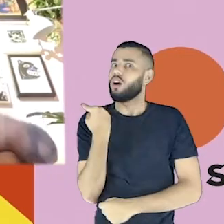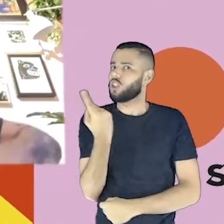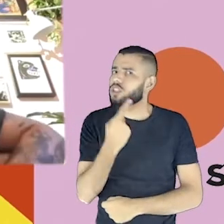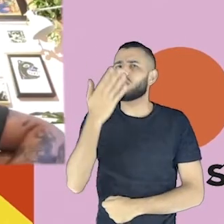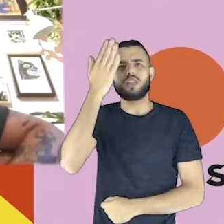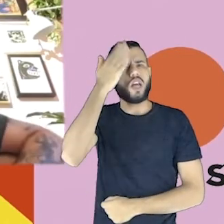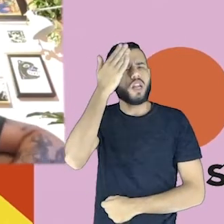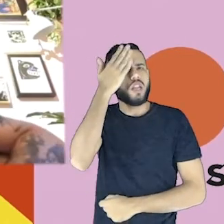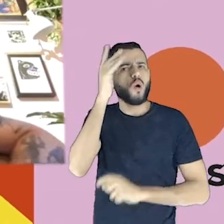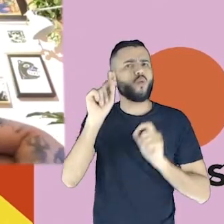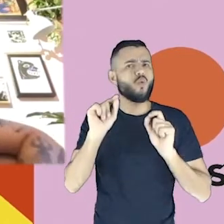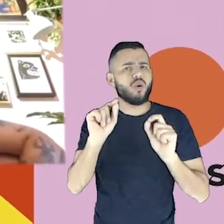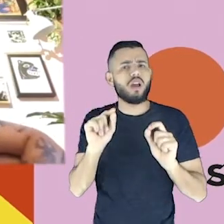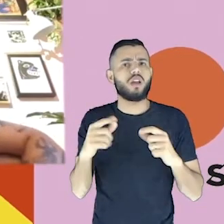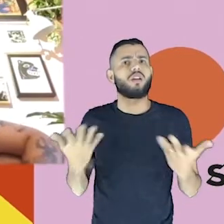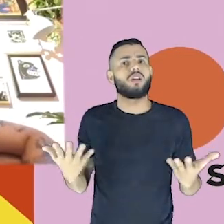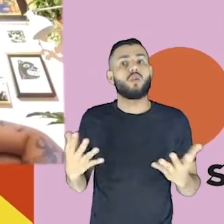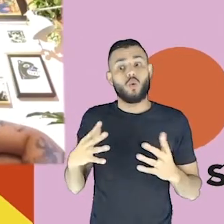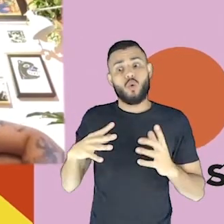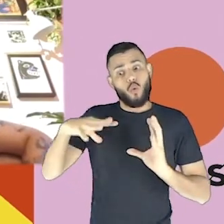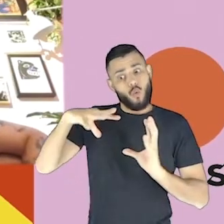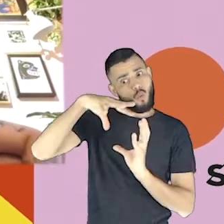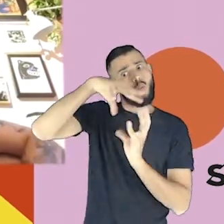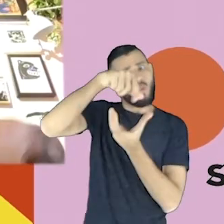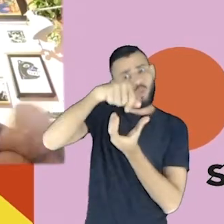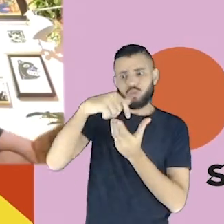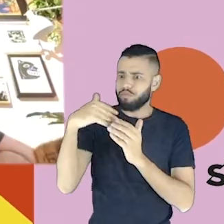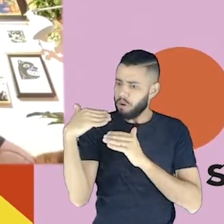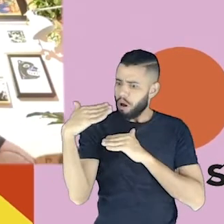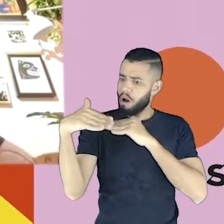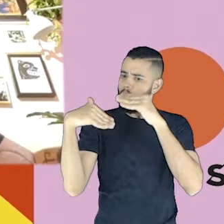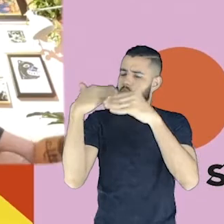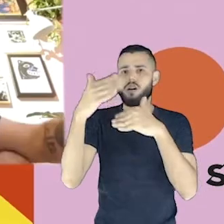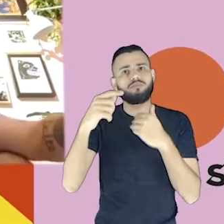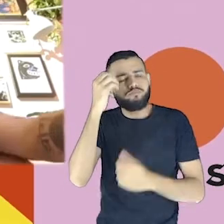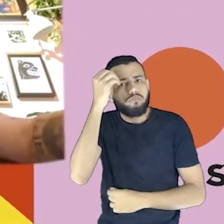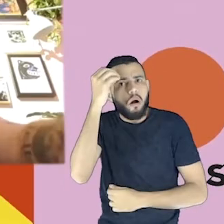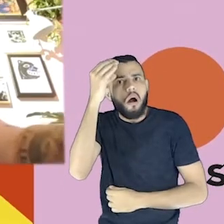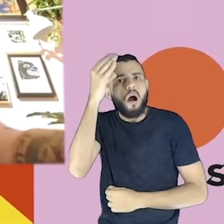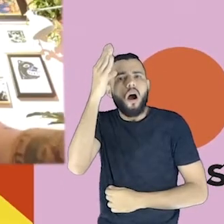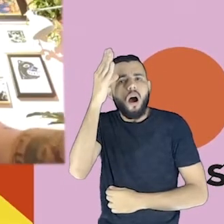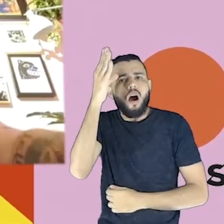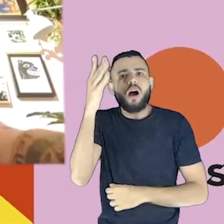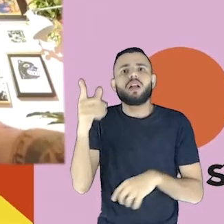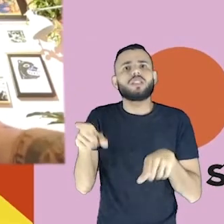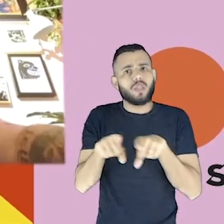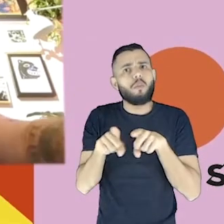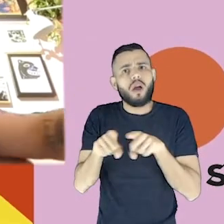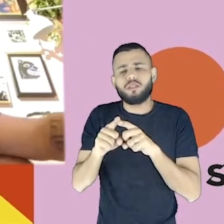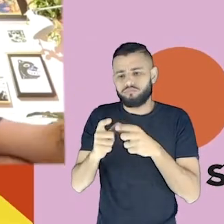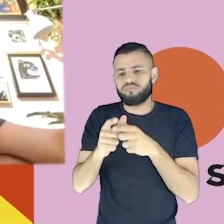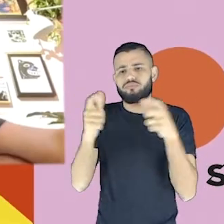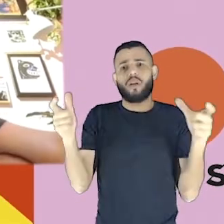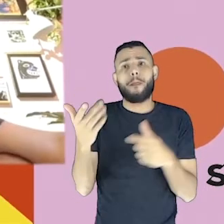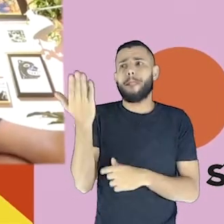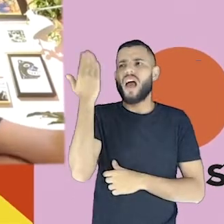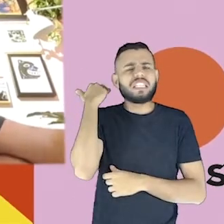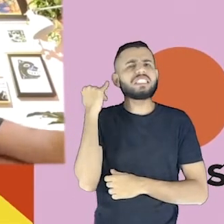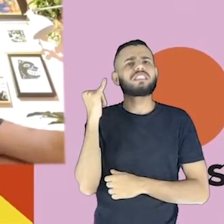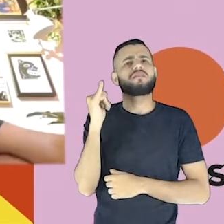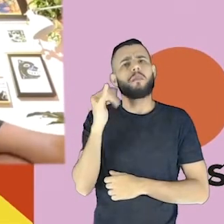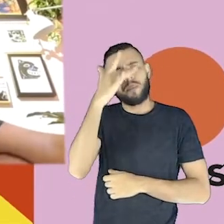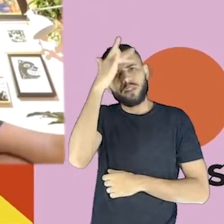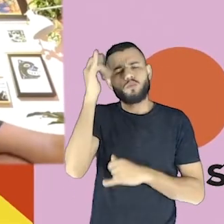entender que o mundo evoluiu, né, gente? Então, o mundo evoluindo, também se evoluiu a espécie. Antes as pessoas eram